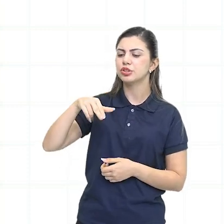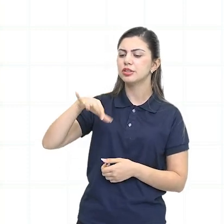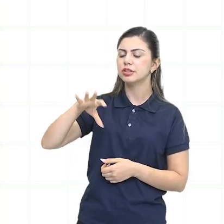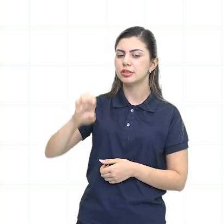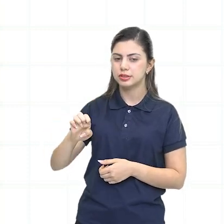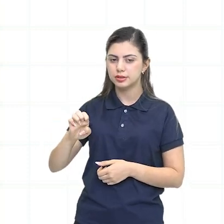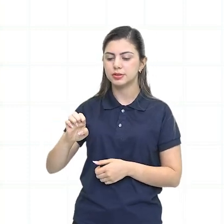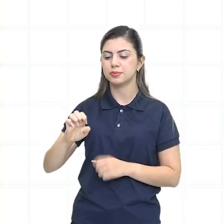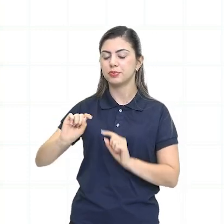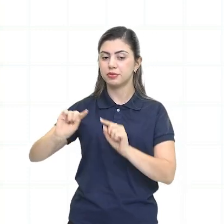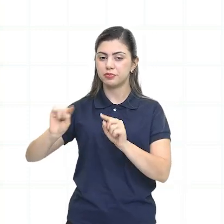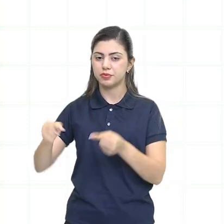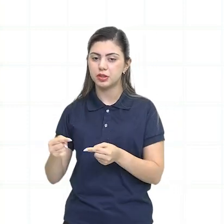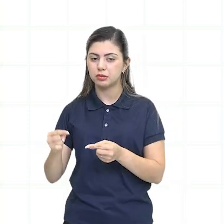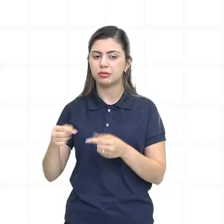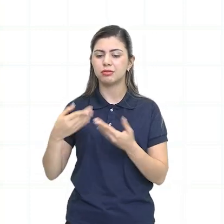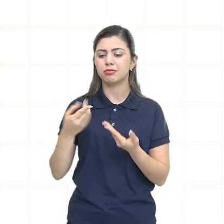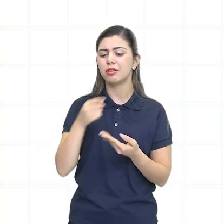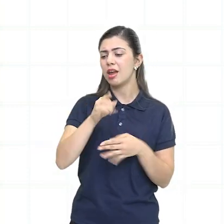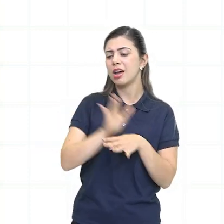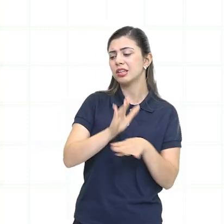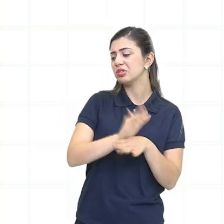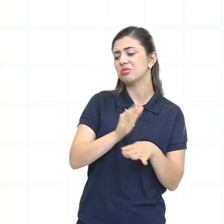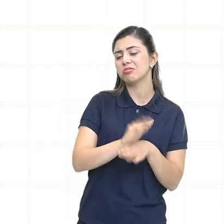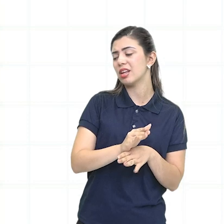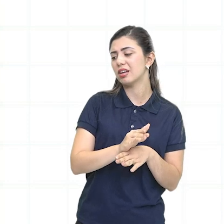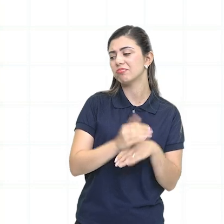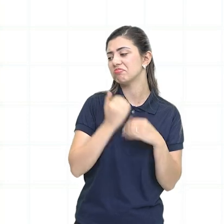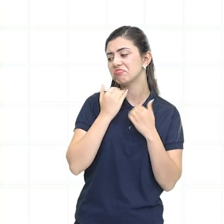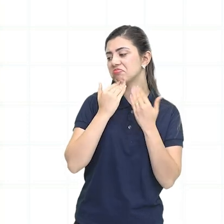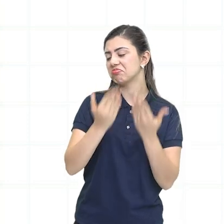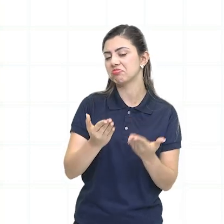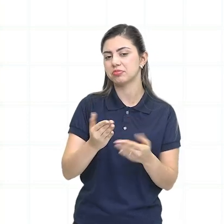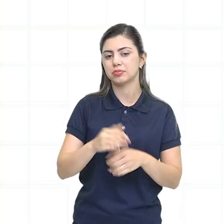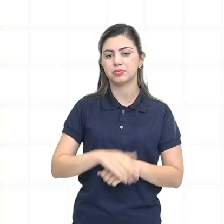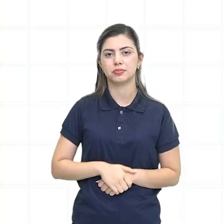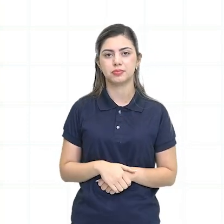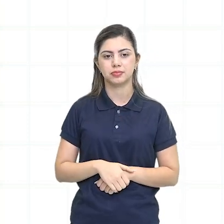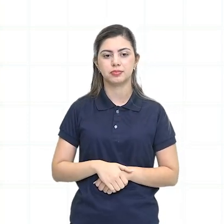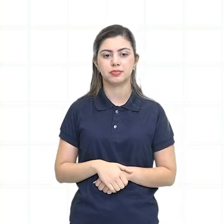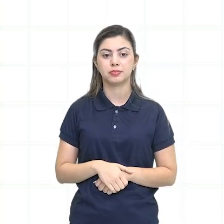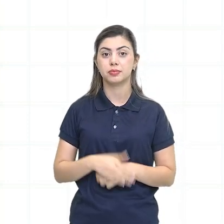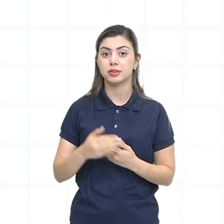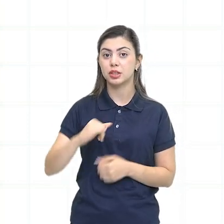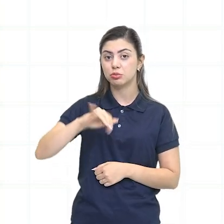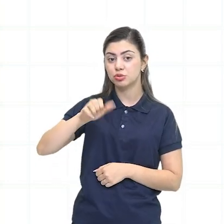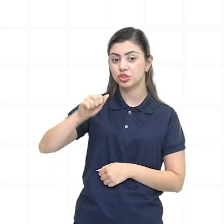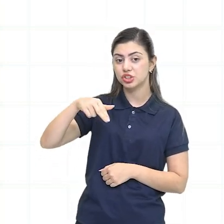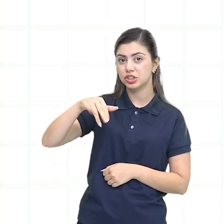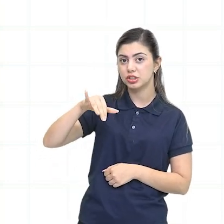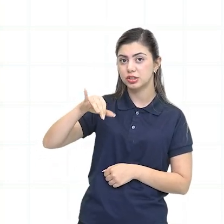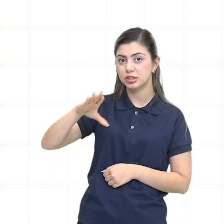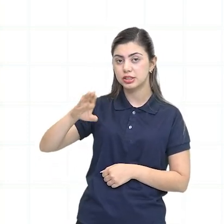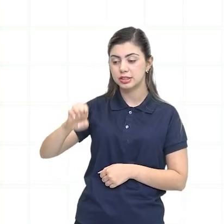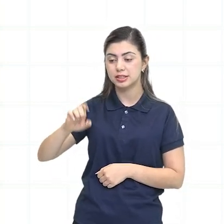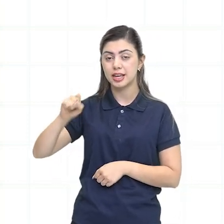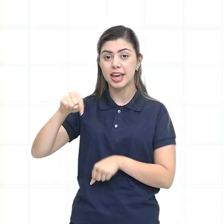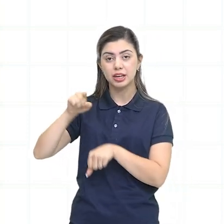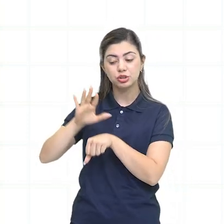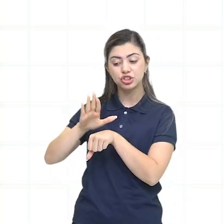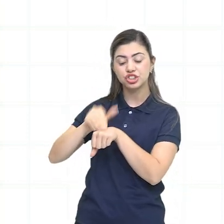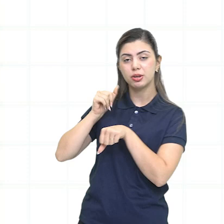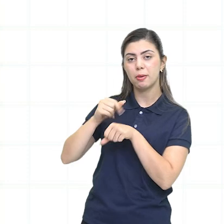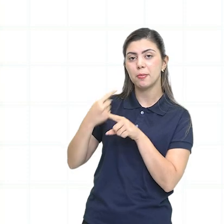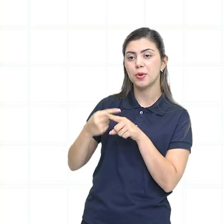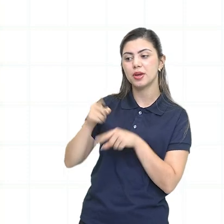mais o que se fazer por ele. Né, Janice é o vocativo, é o nome